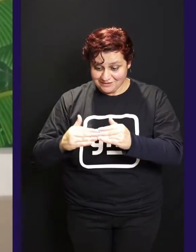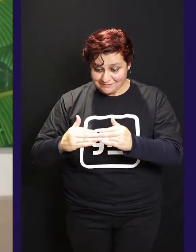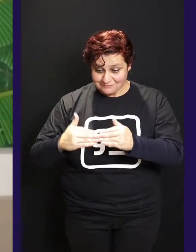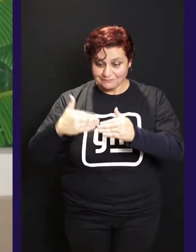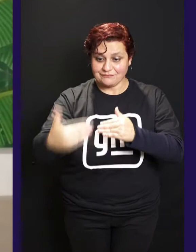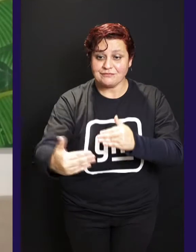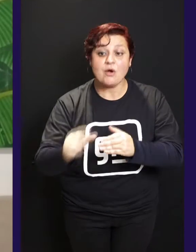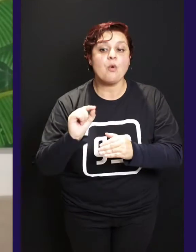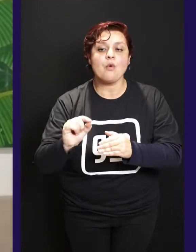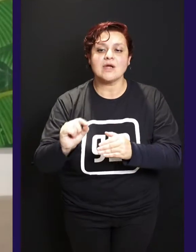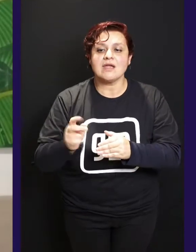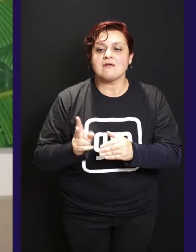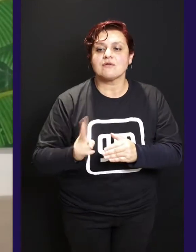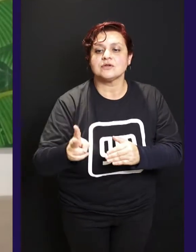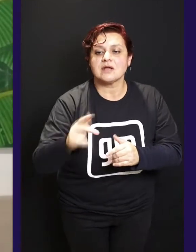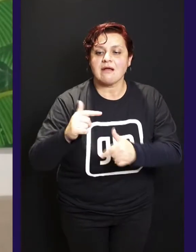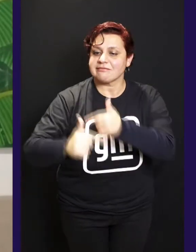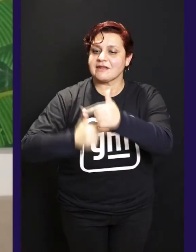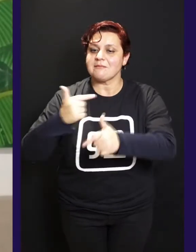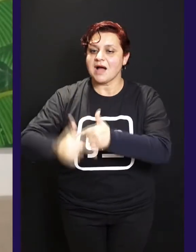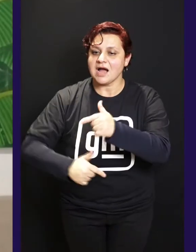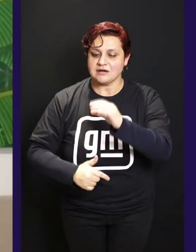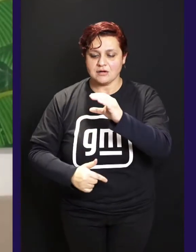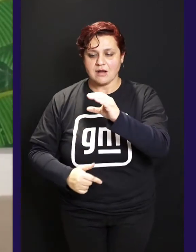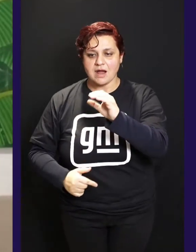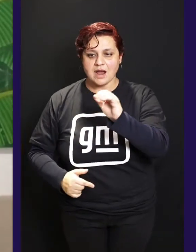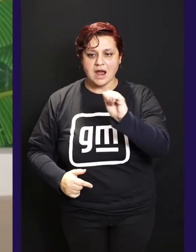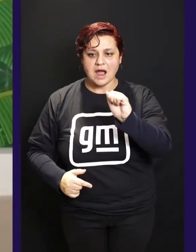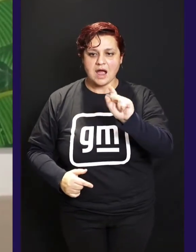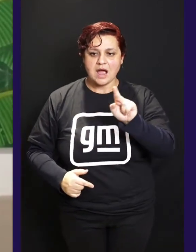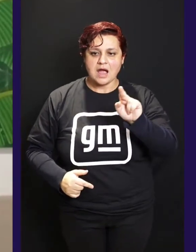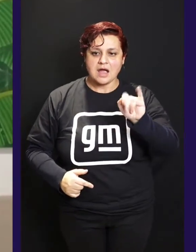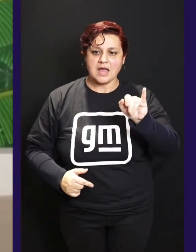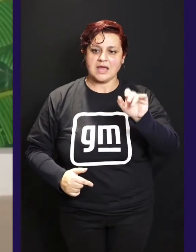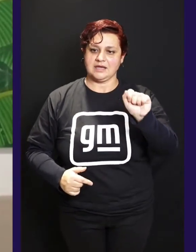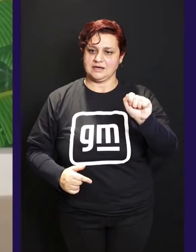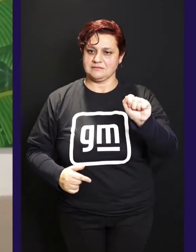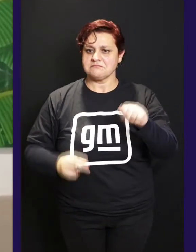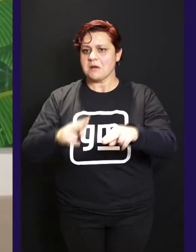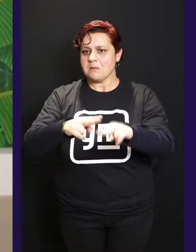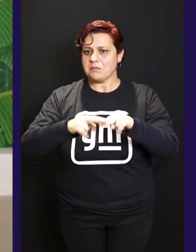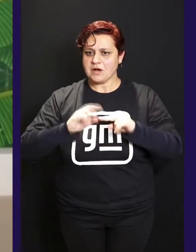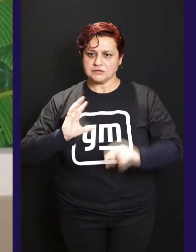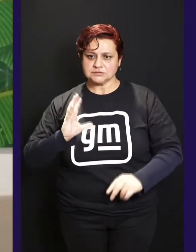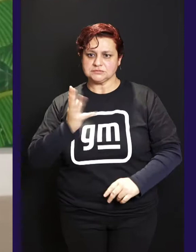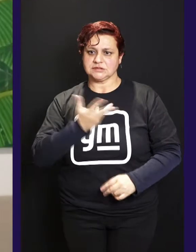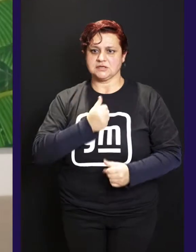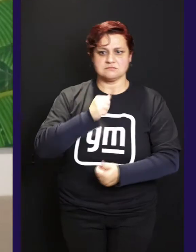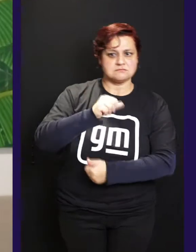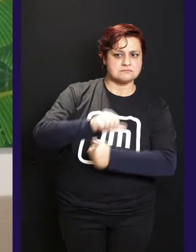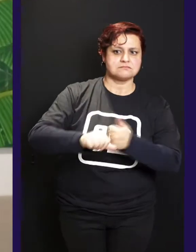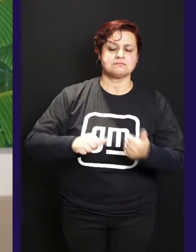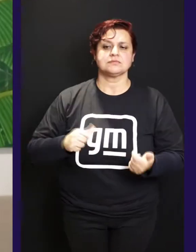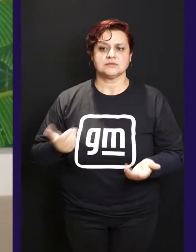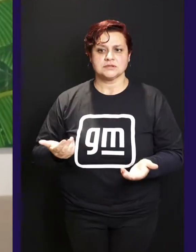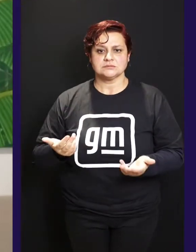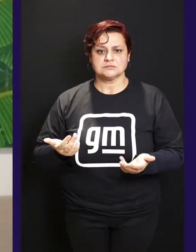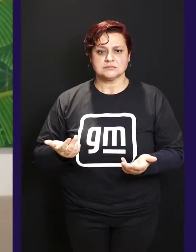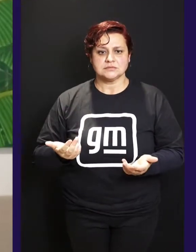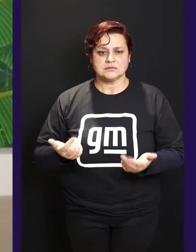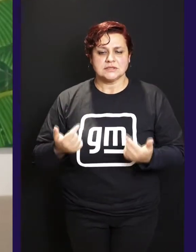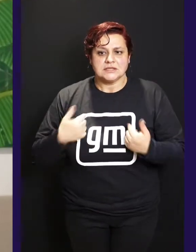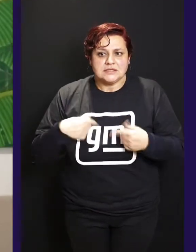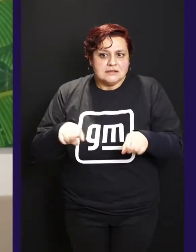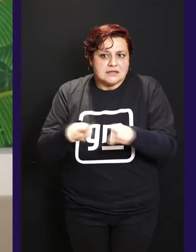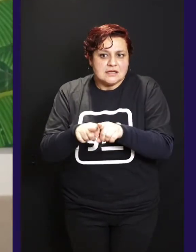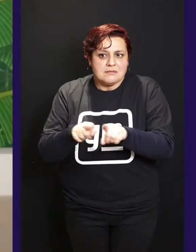passos. E também isso veio somado, né, com a transição de gênero, ao fato de eu passar a enfrentar uma